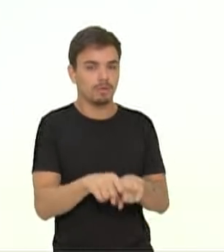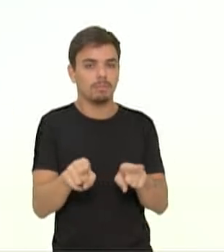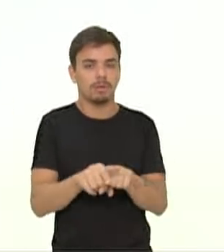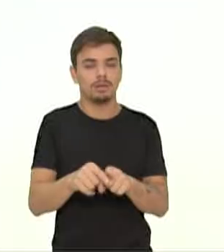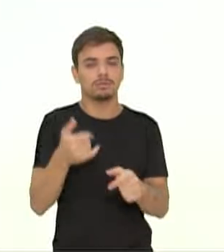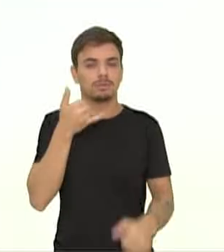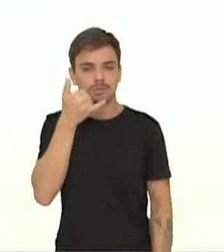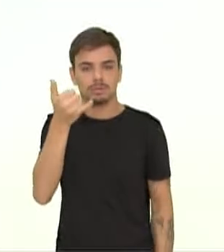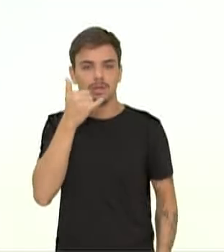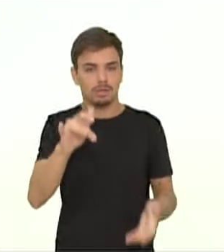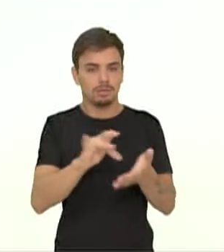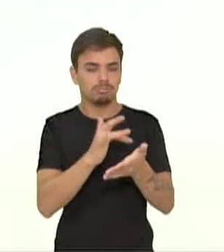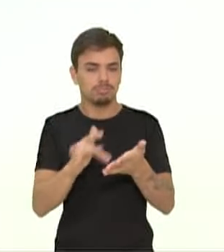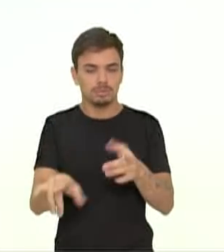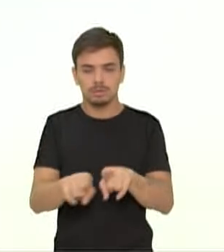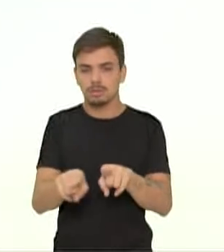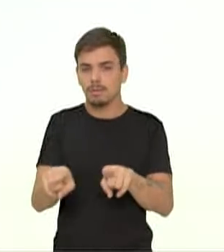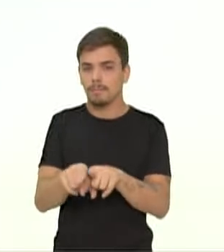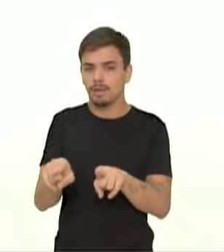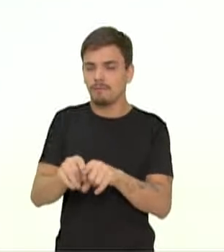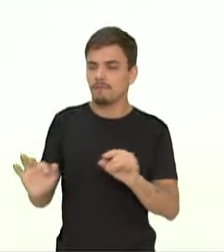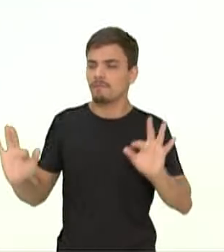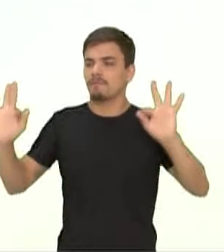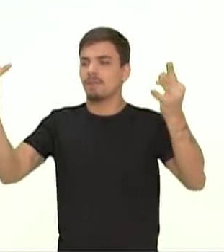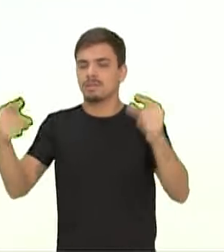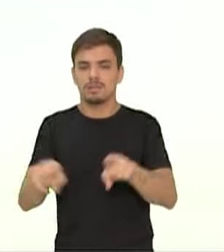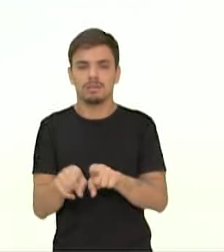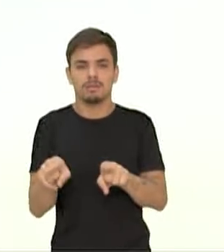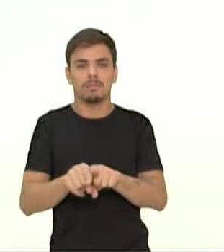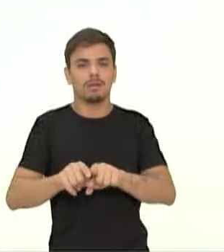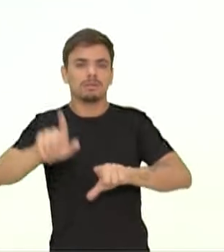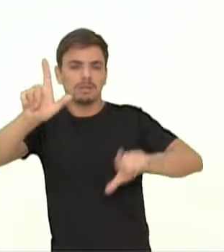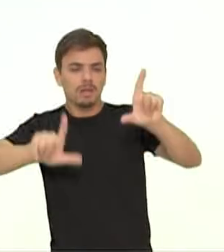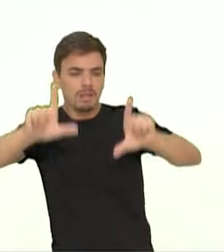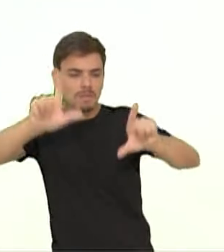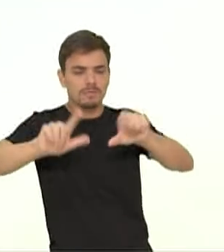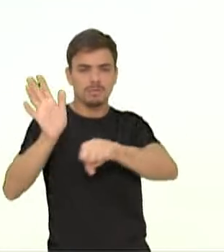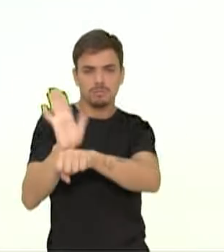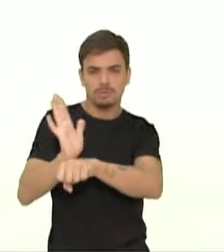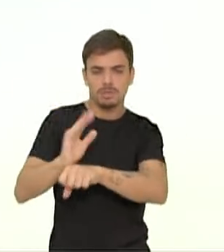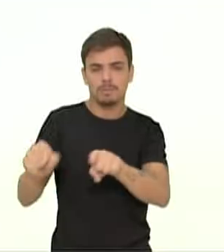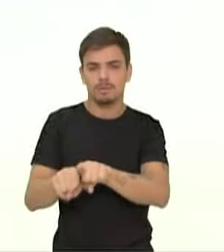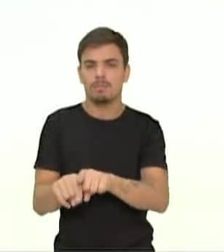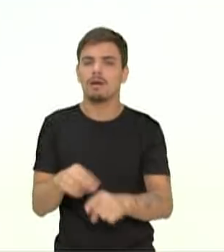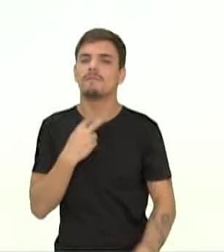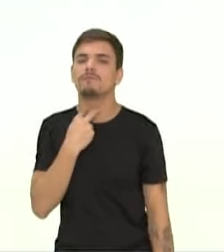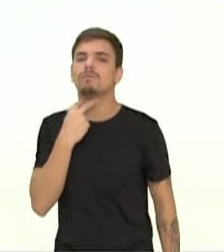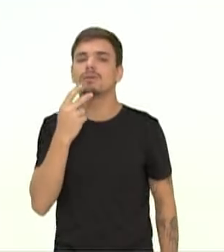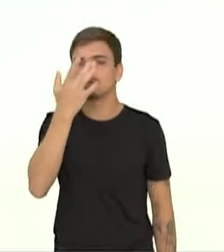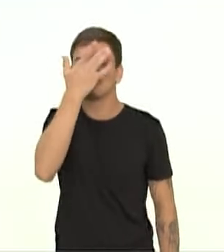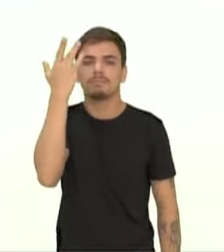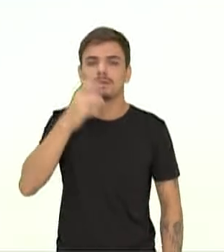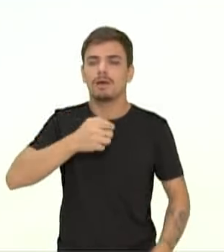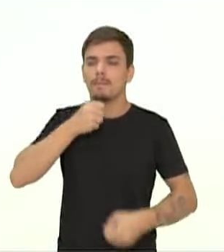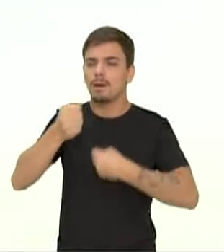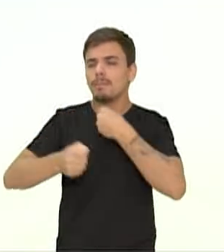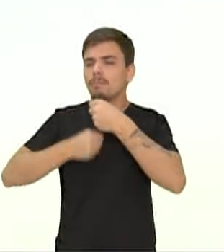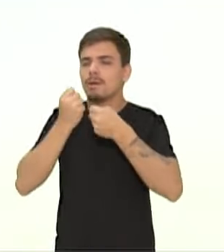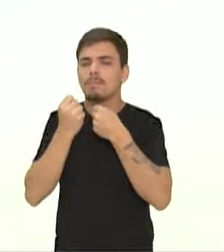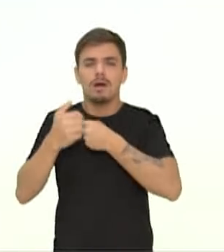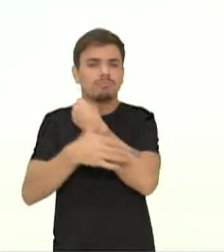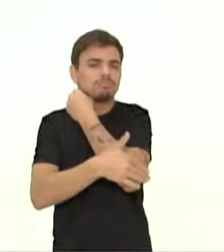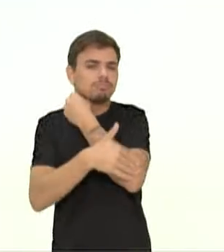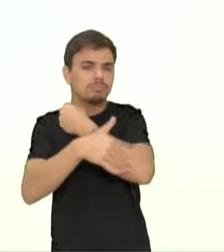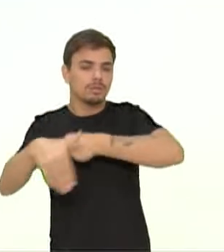celulares e pendrives, nas festas, na trilha sonora da TV e do cinema, na voz de pessoas cantarolando em praças,